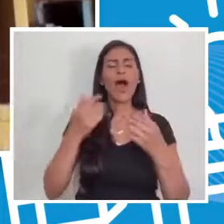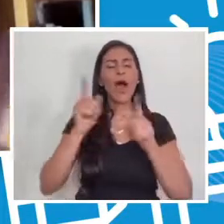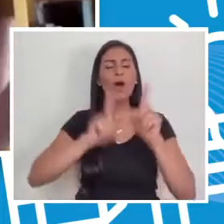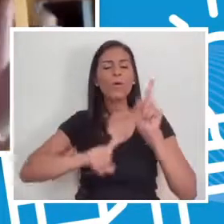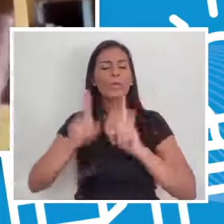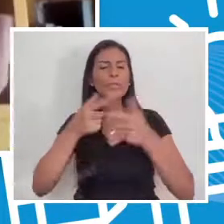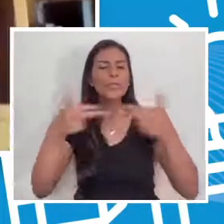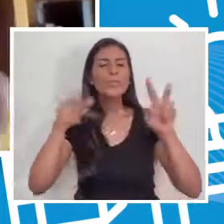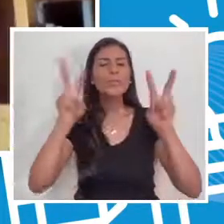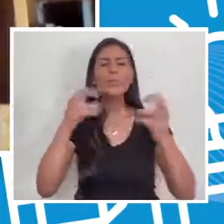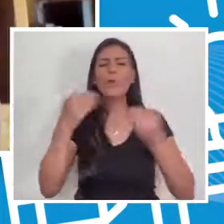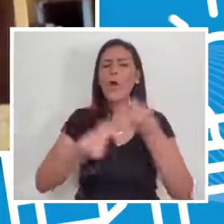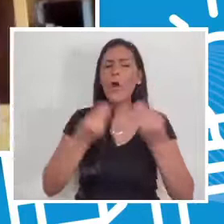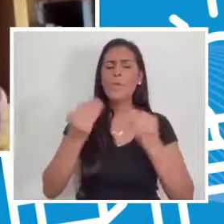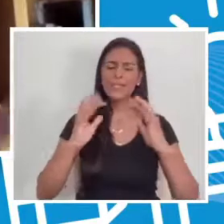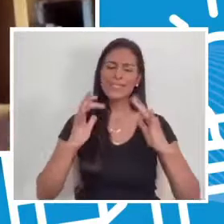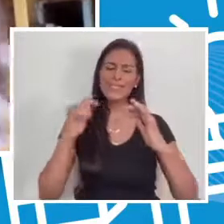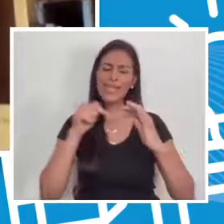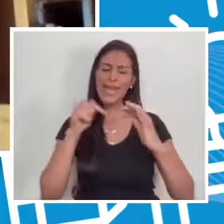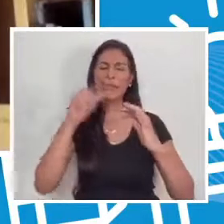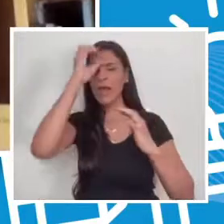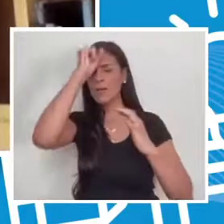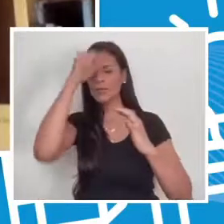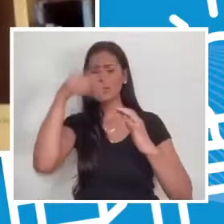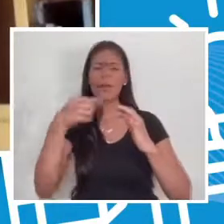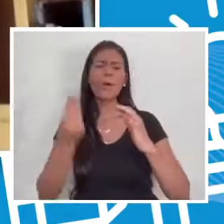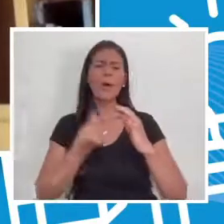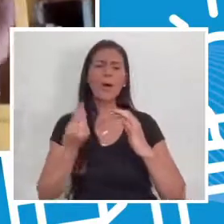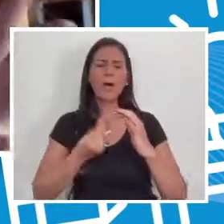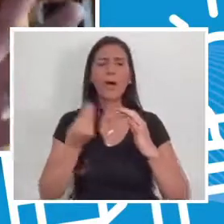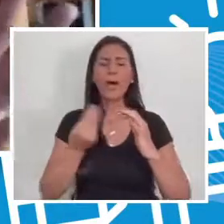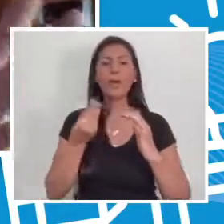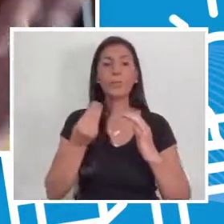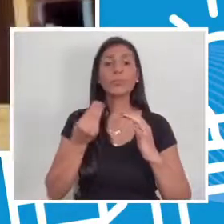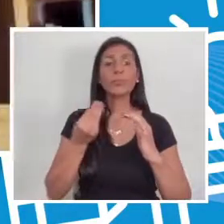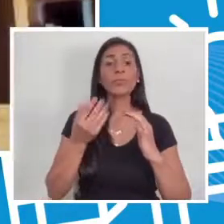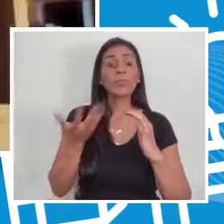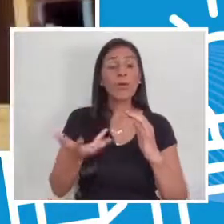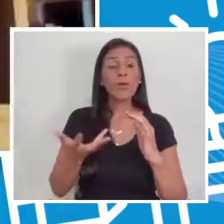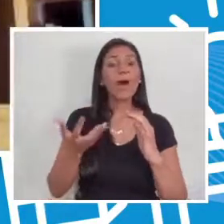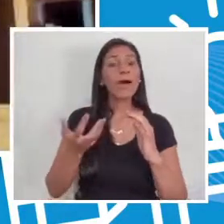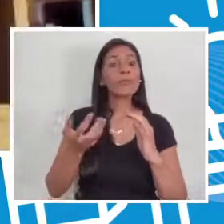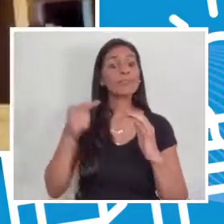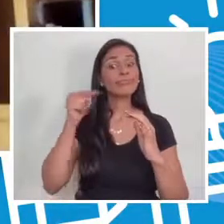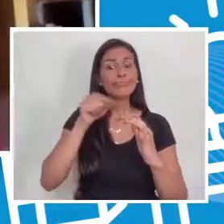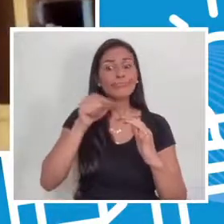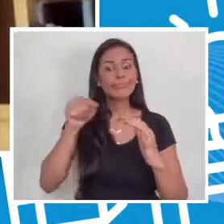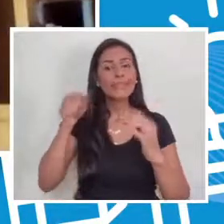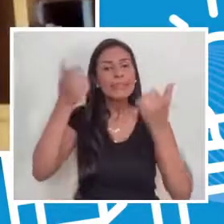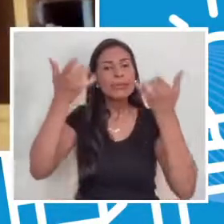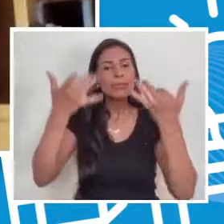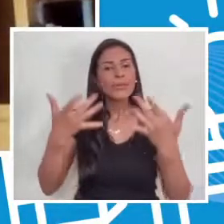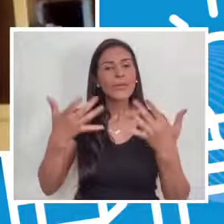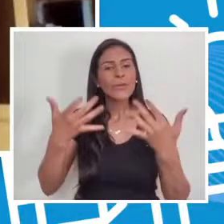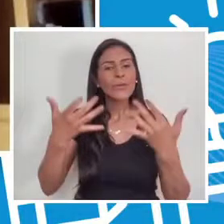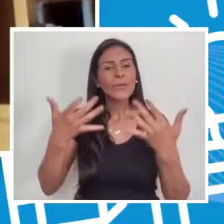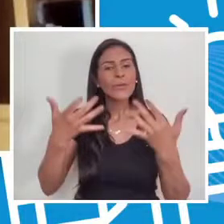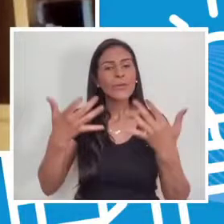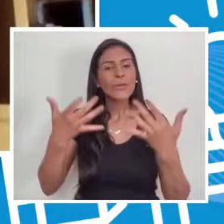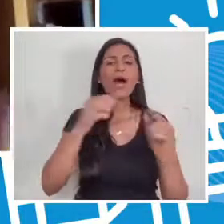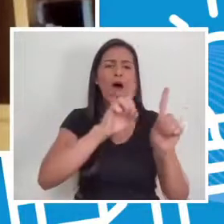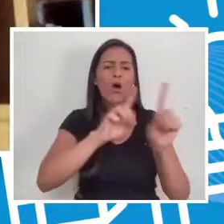na verdade, algumas daquelas coisas, elas vão se conformar, elas vão dar forma a como nós